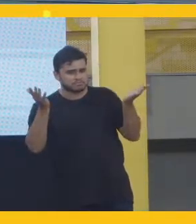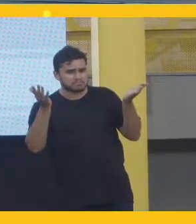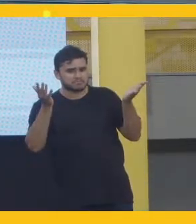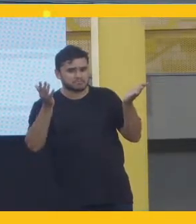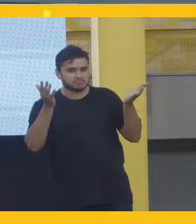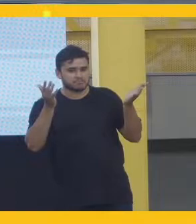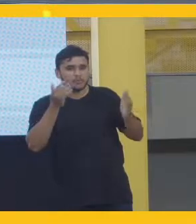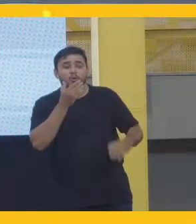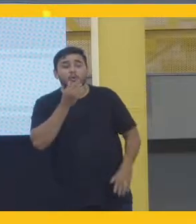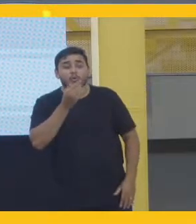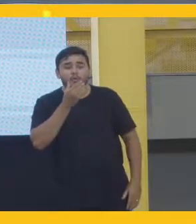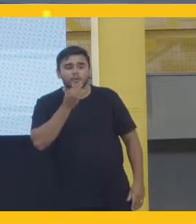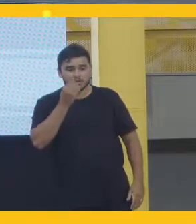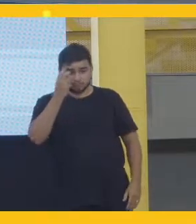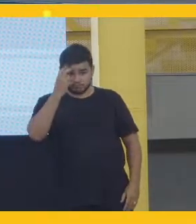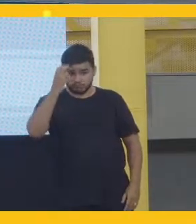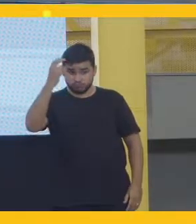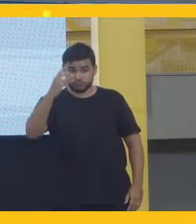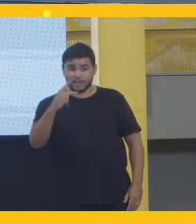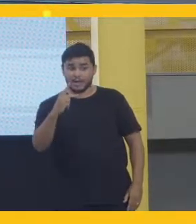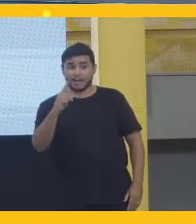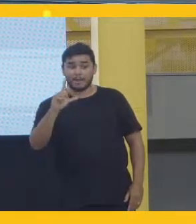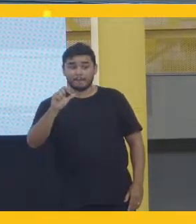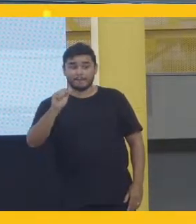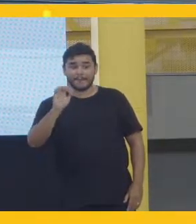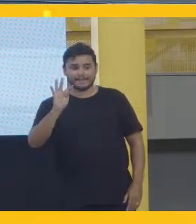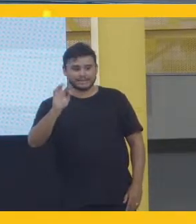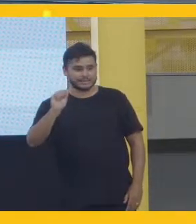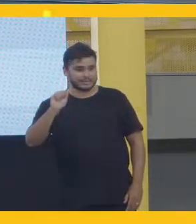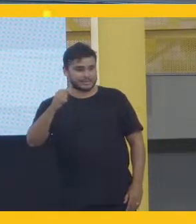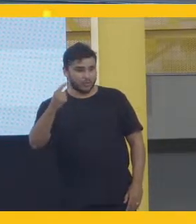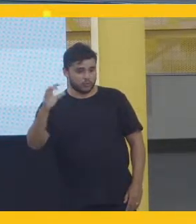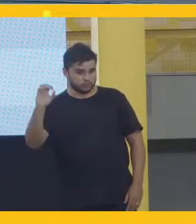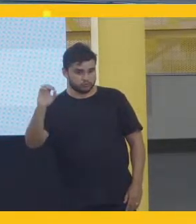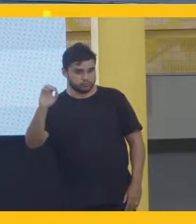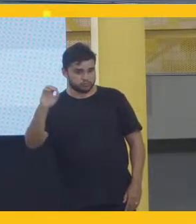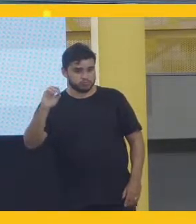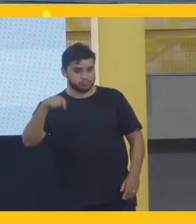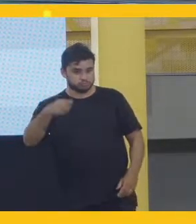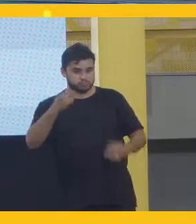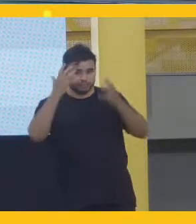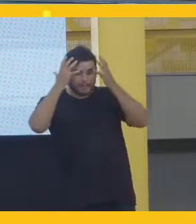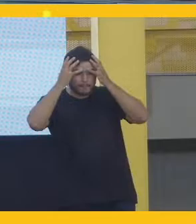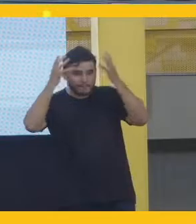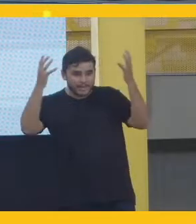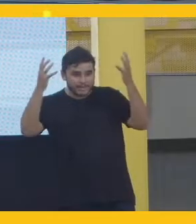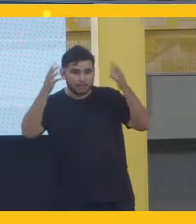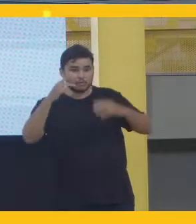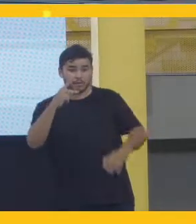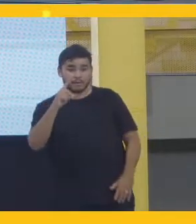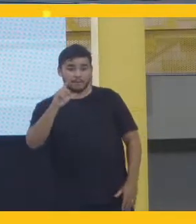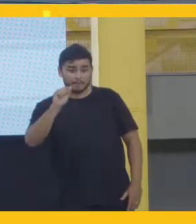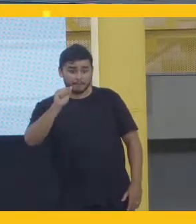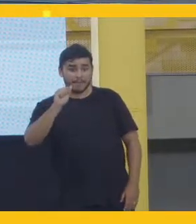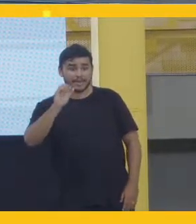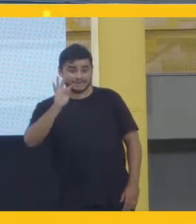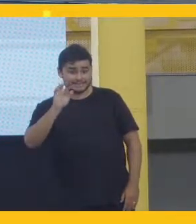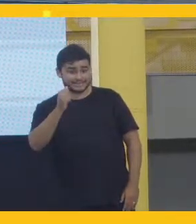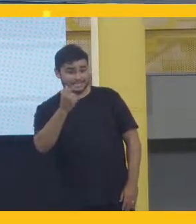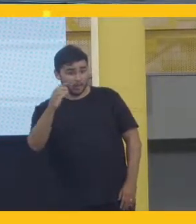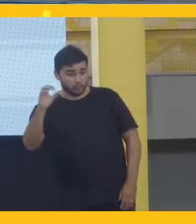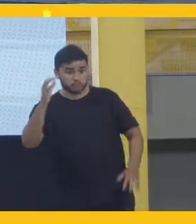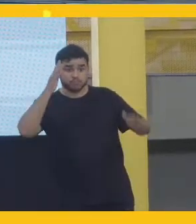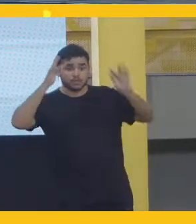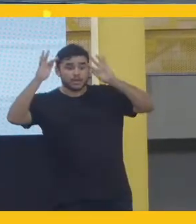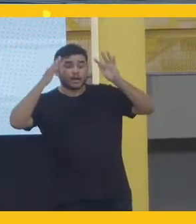dois versos, né? Dois mundos, o mundo das coisas no qual nós vivemos e o